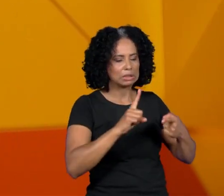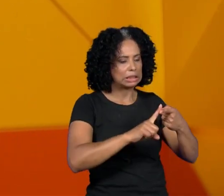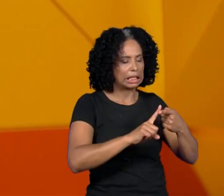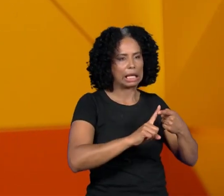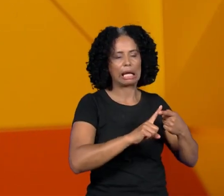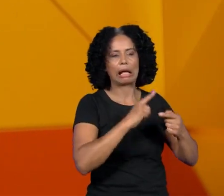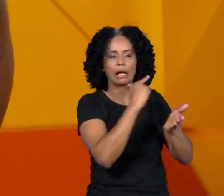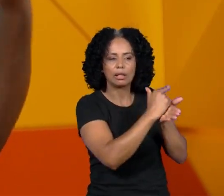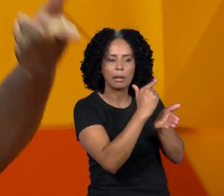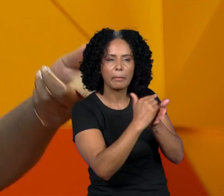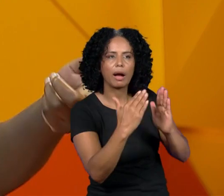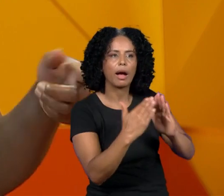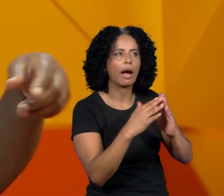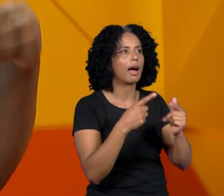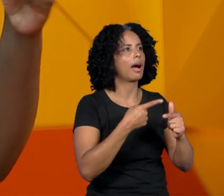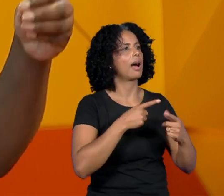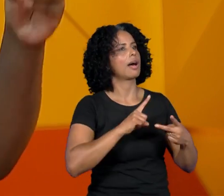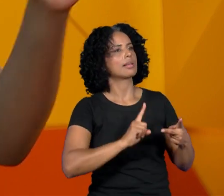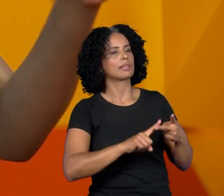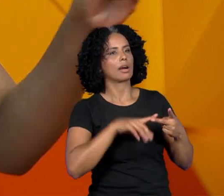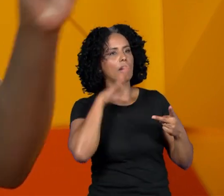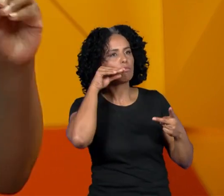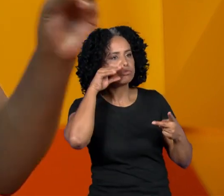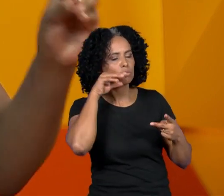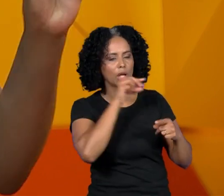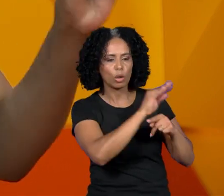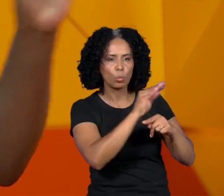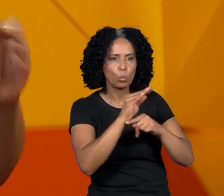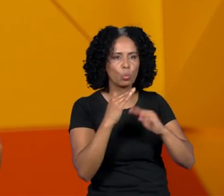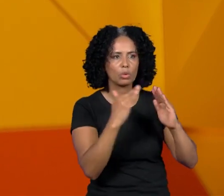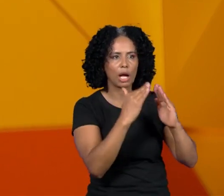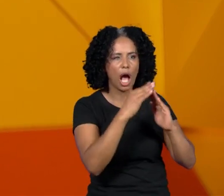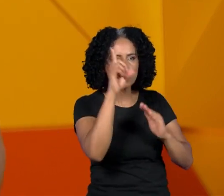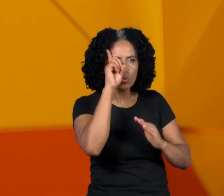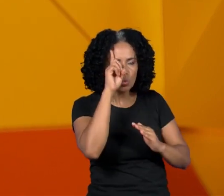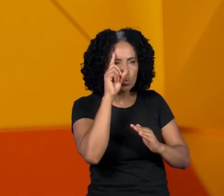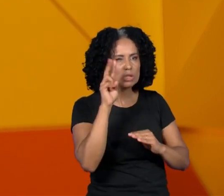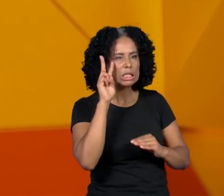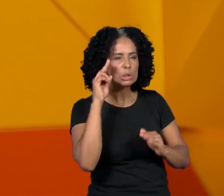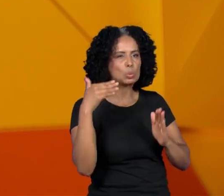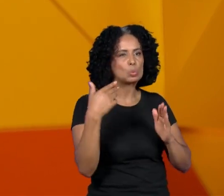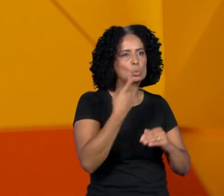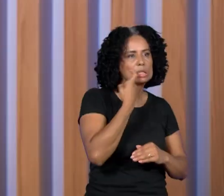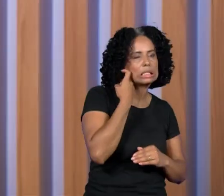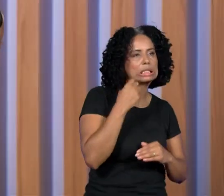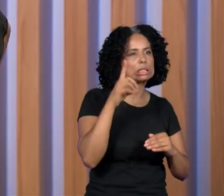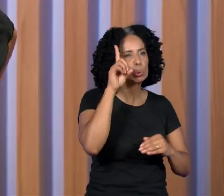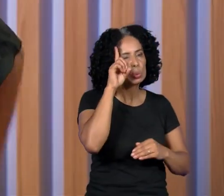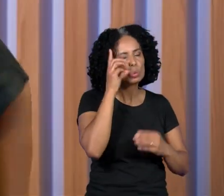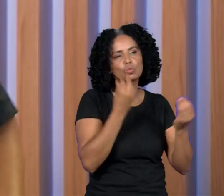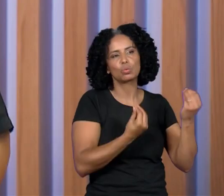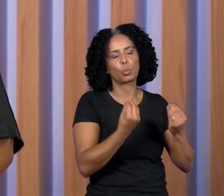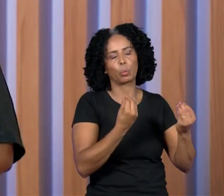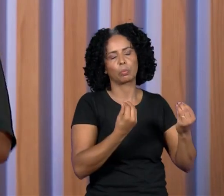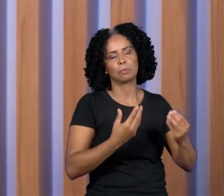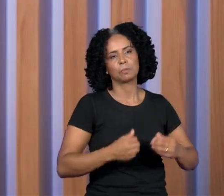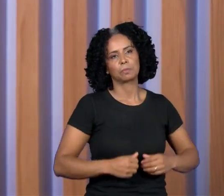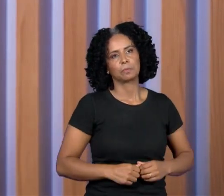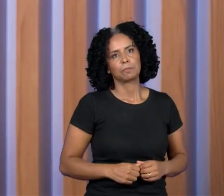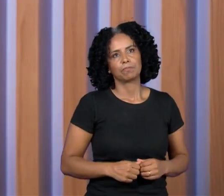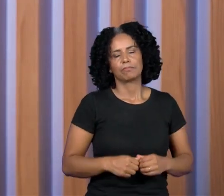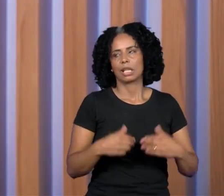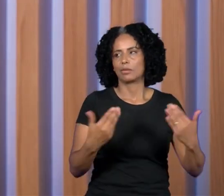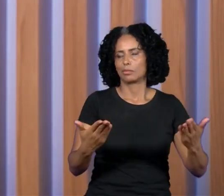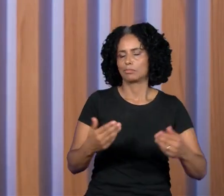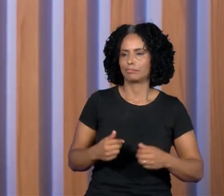diarista, além da funcionária doméstica diária, ali de segunda a sexta dentro da casa? Olha, Cris, a gente tem que tratar